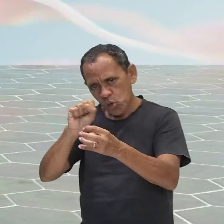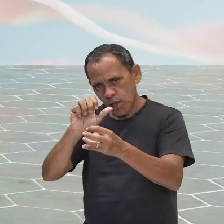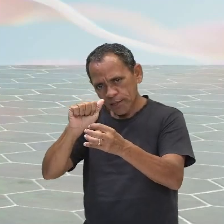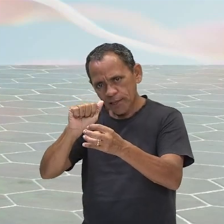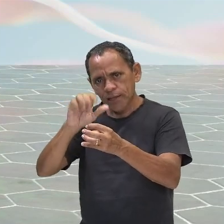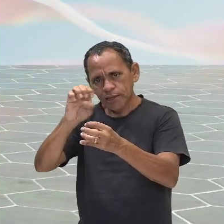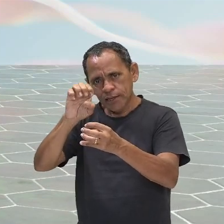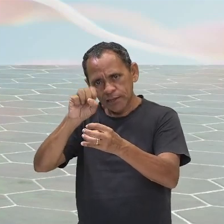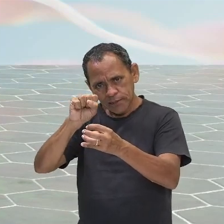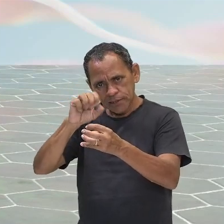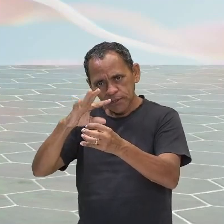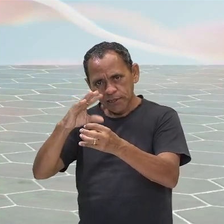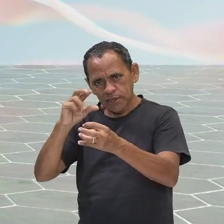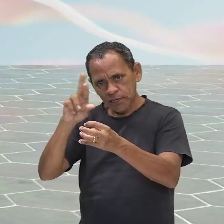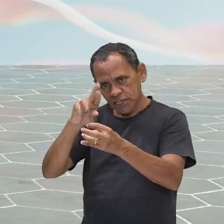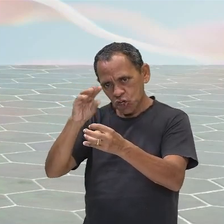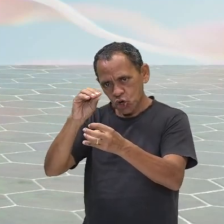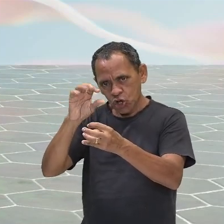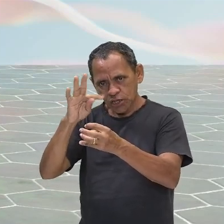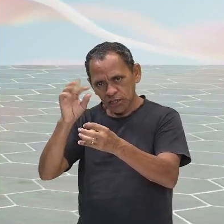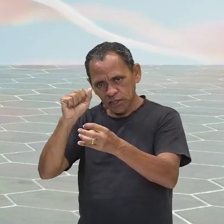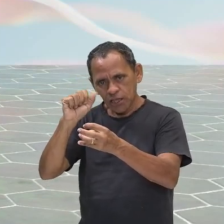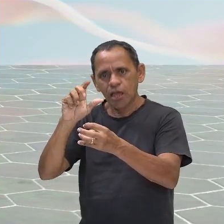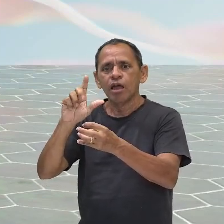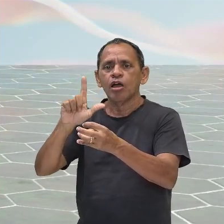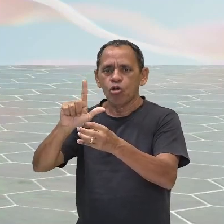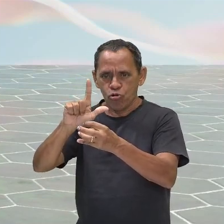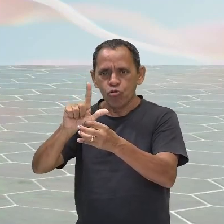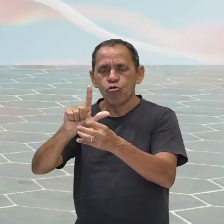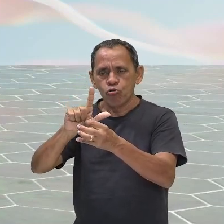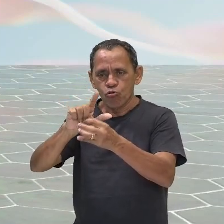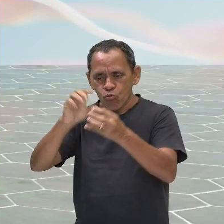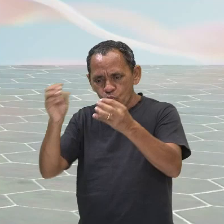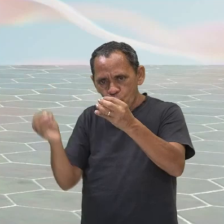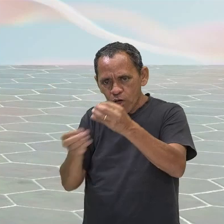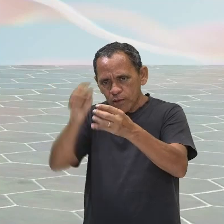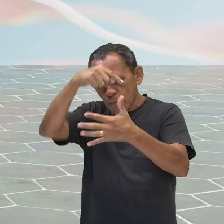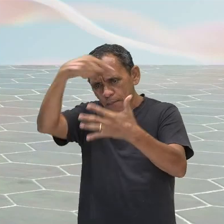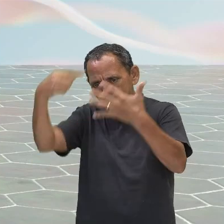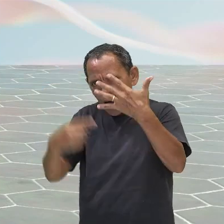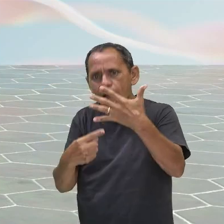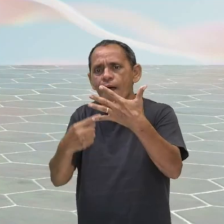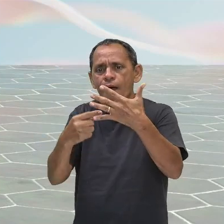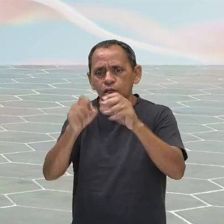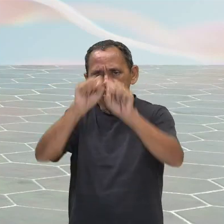a esta parte, este componente do sistema reprodutor masculino é